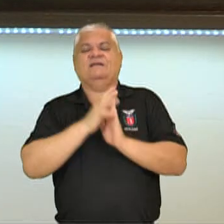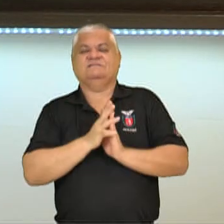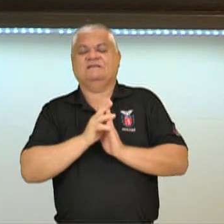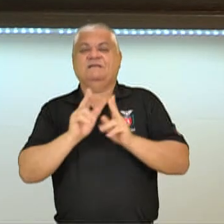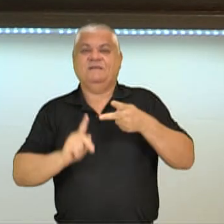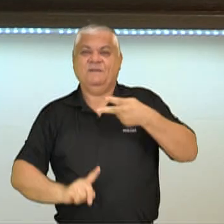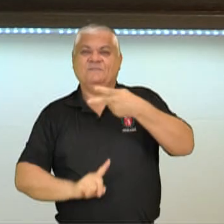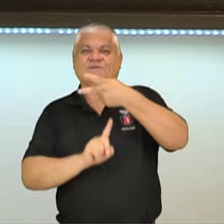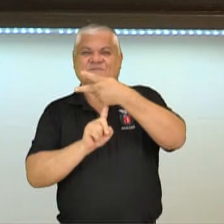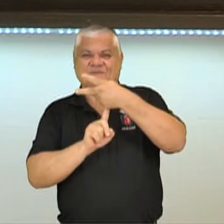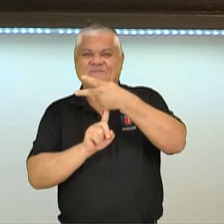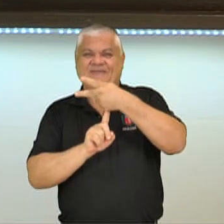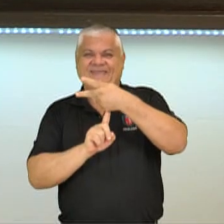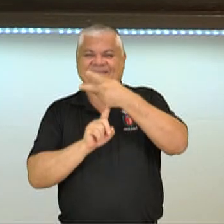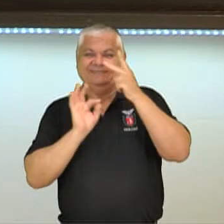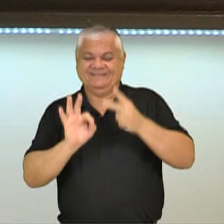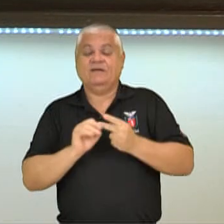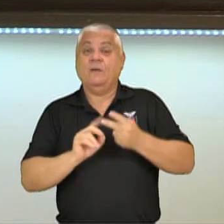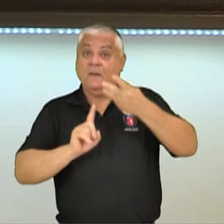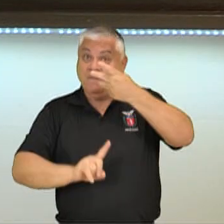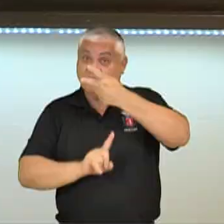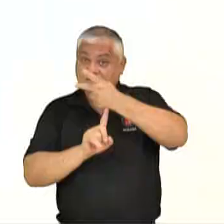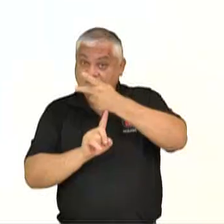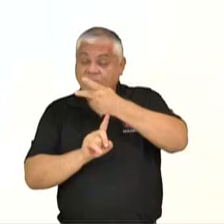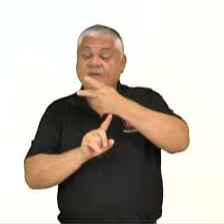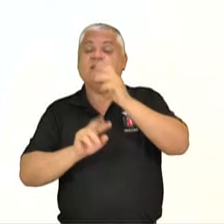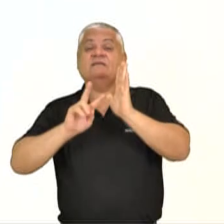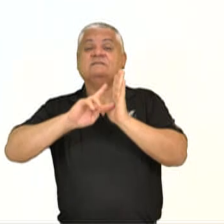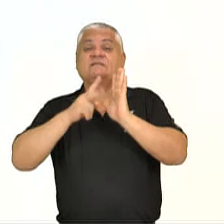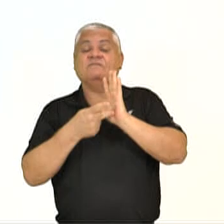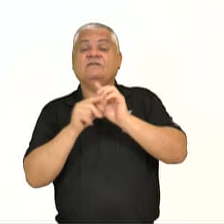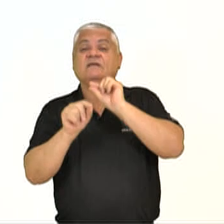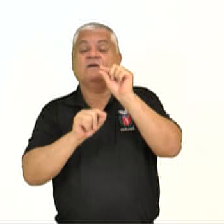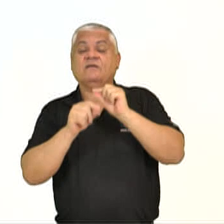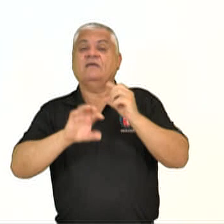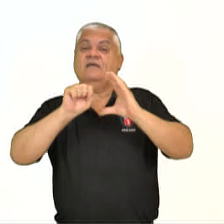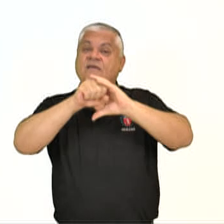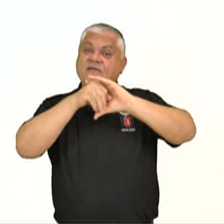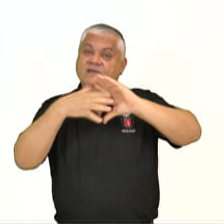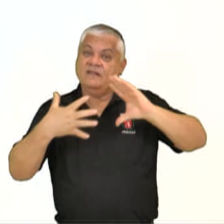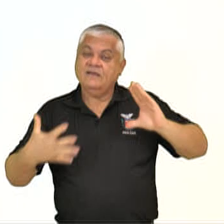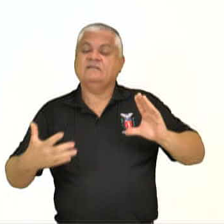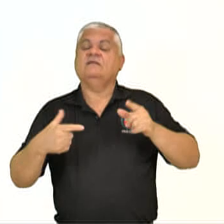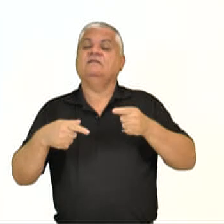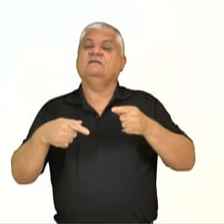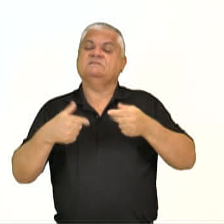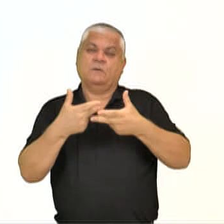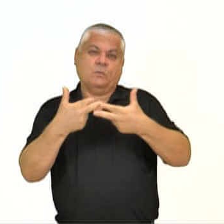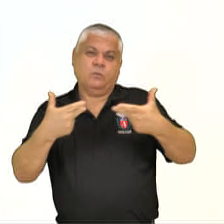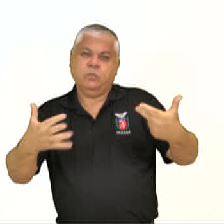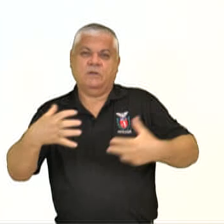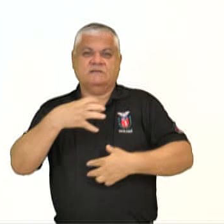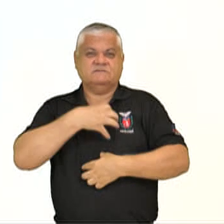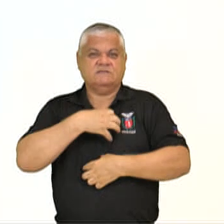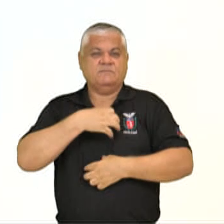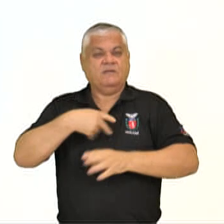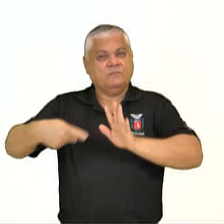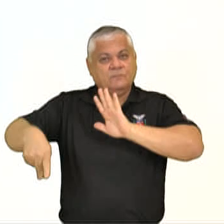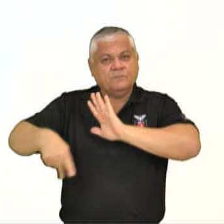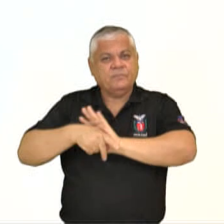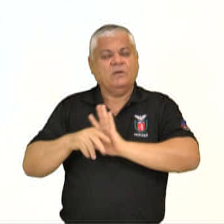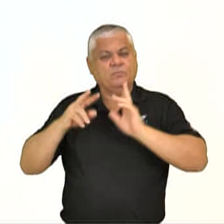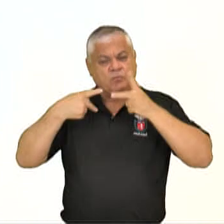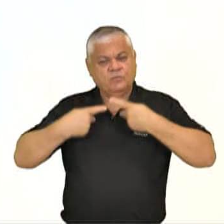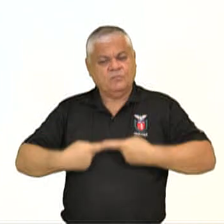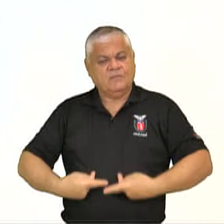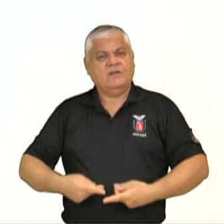ou prosopopeia. A personificação consiste na atribuição de características e ações, sentimentos próprios dos seres humanos,